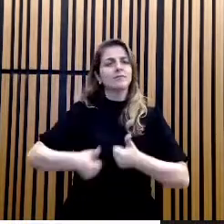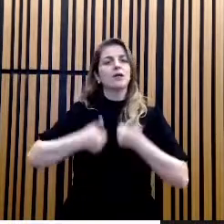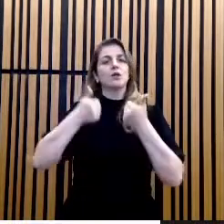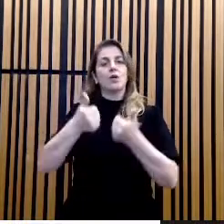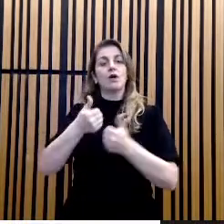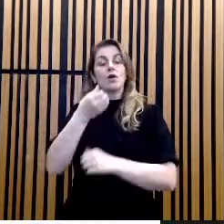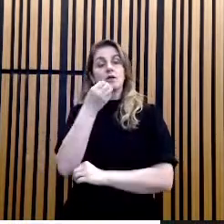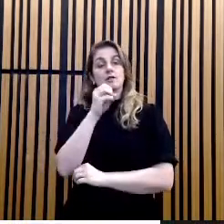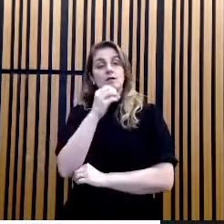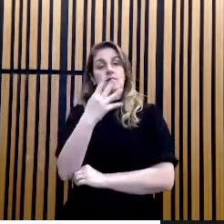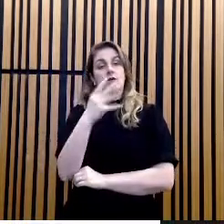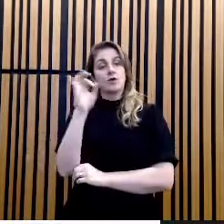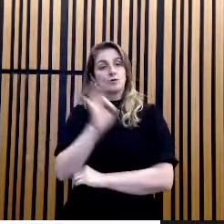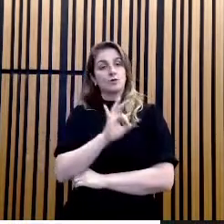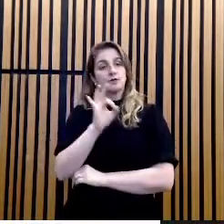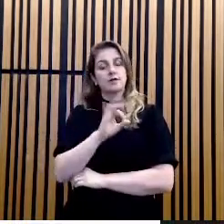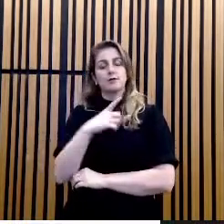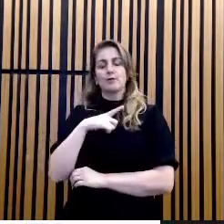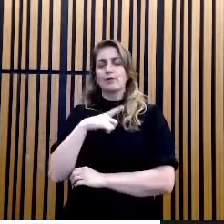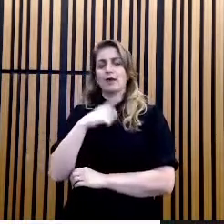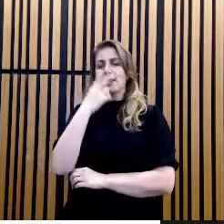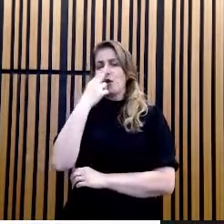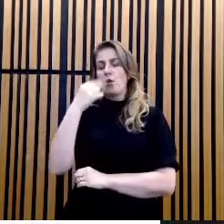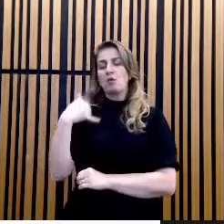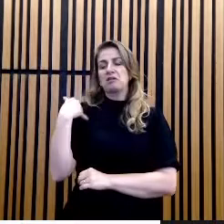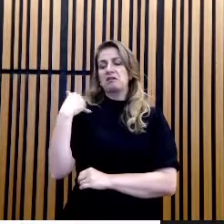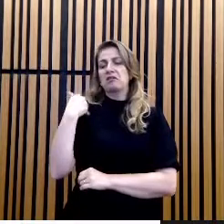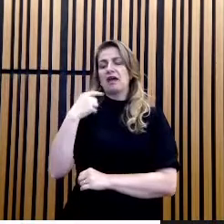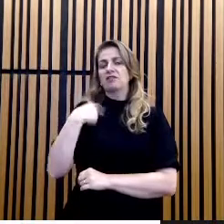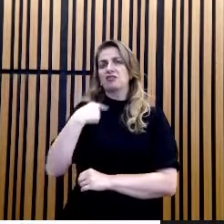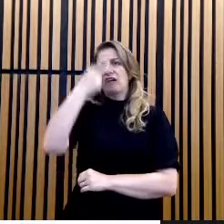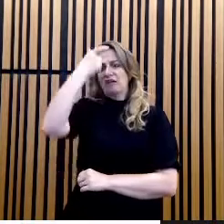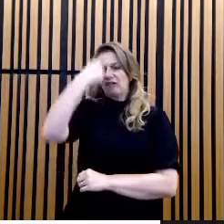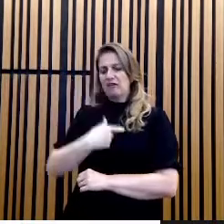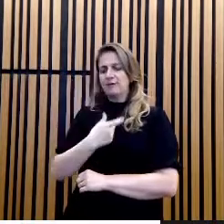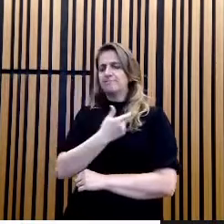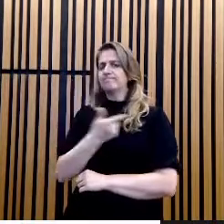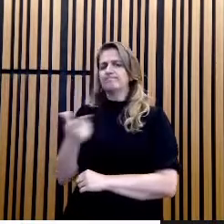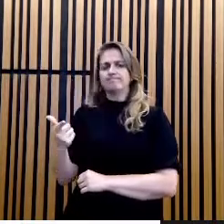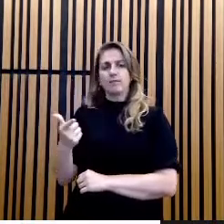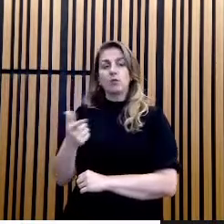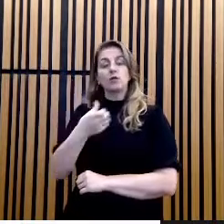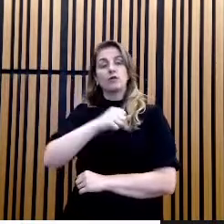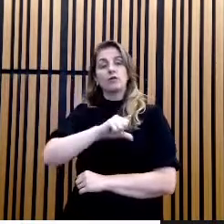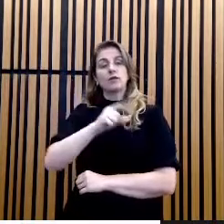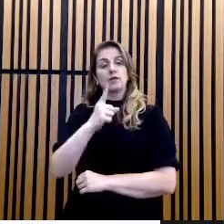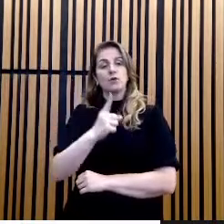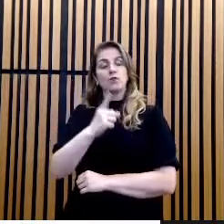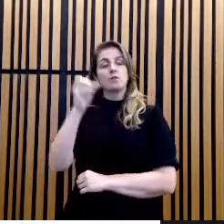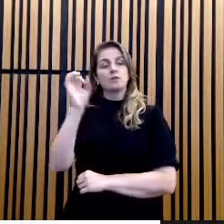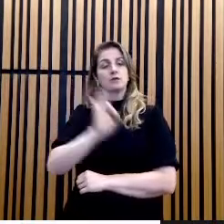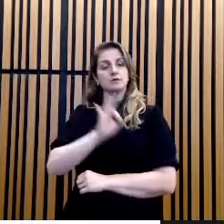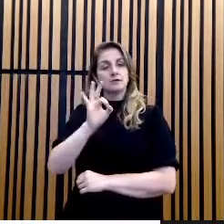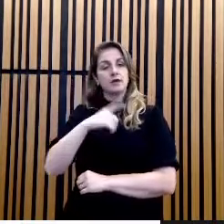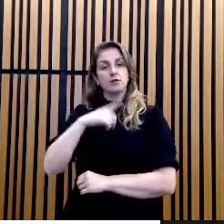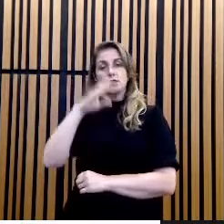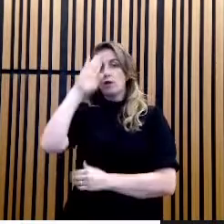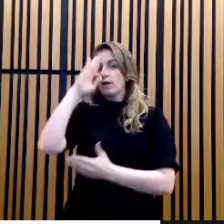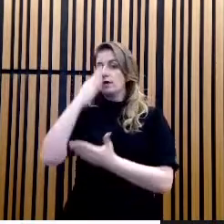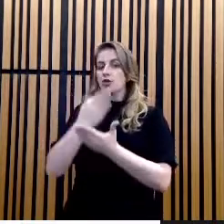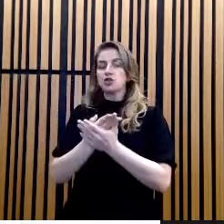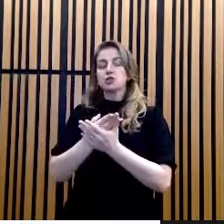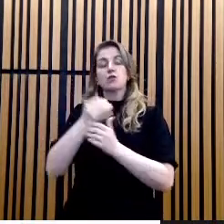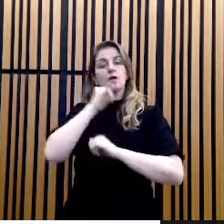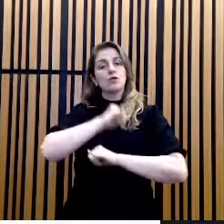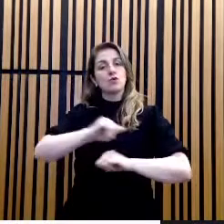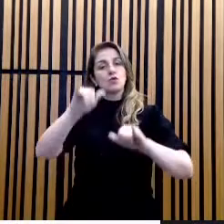84% dizem que não se definem pela idade que têm. E 91% não acreditam que os